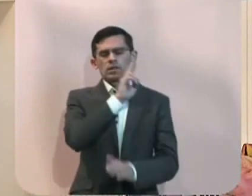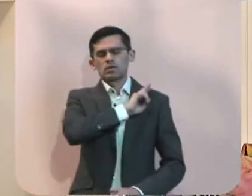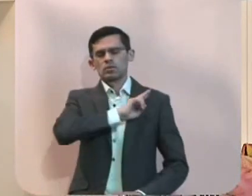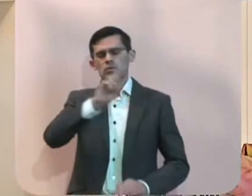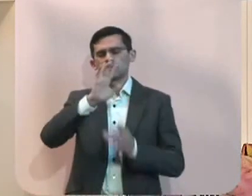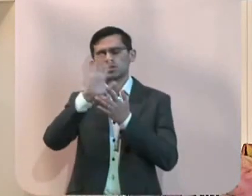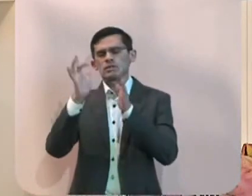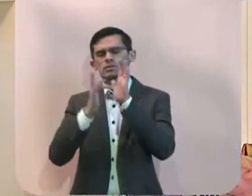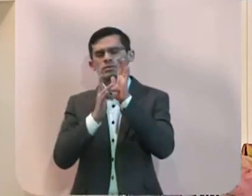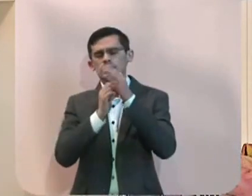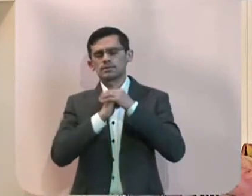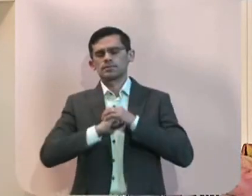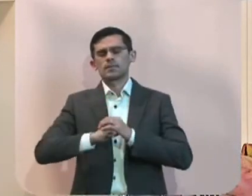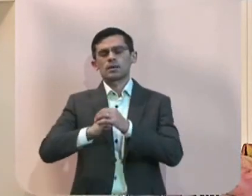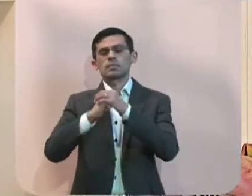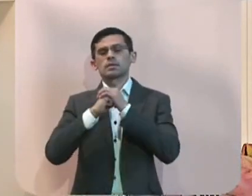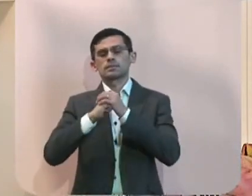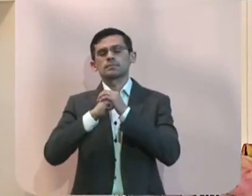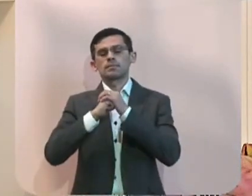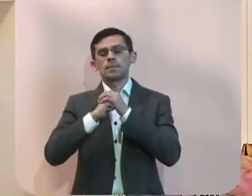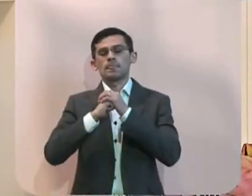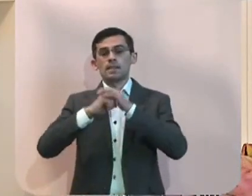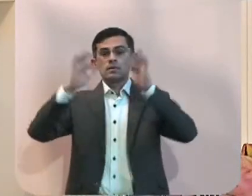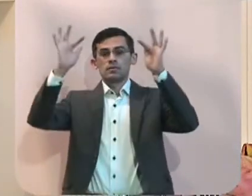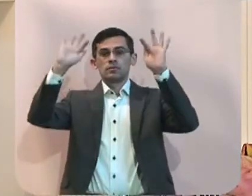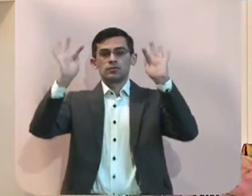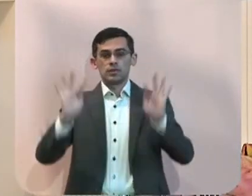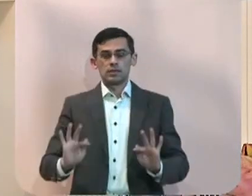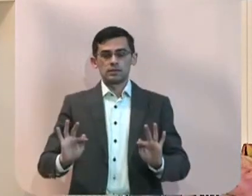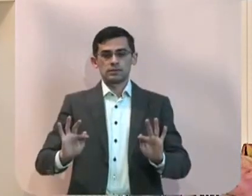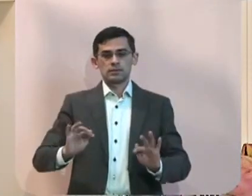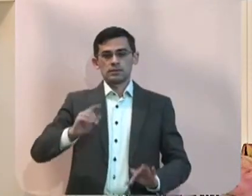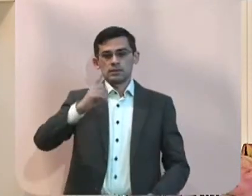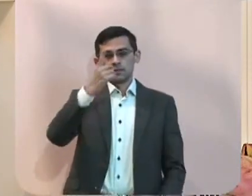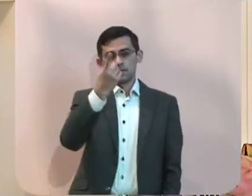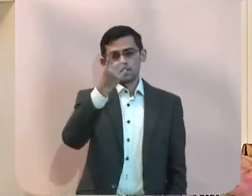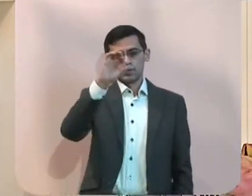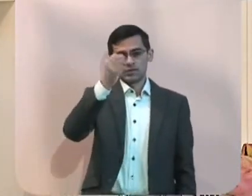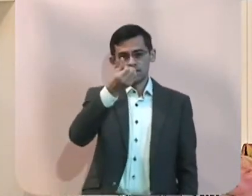Jesus. Amém. Feliz 106 anos para você.